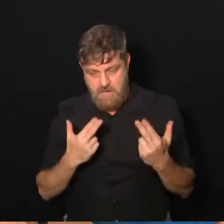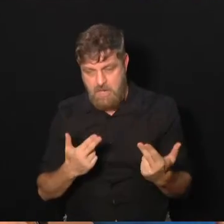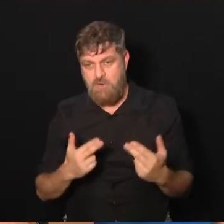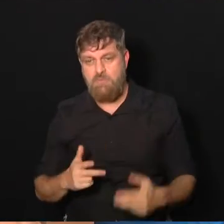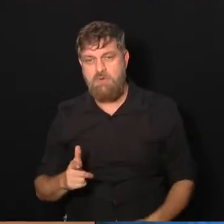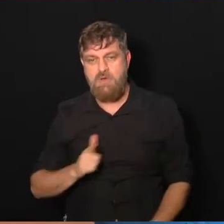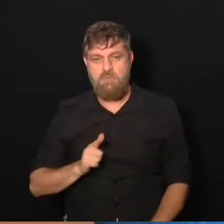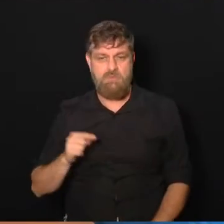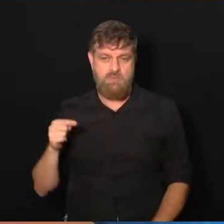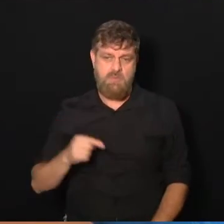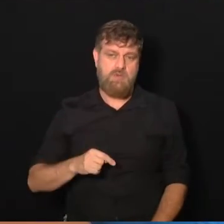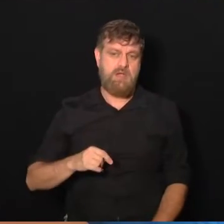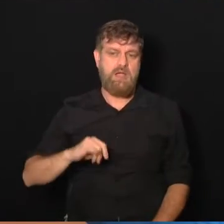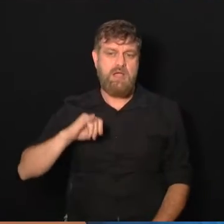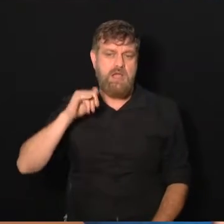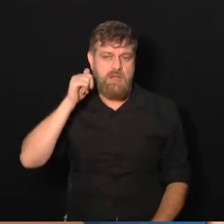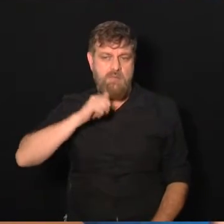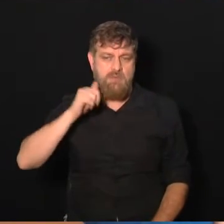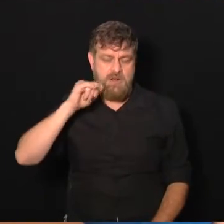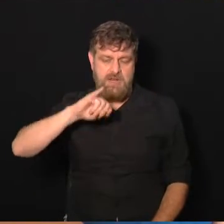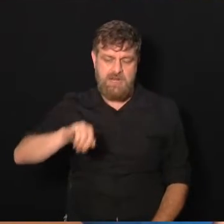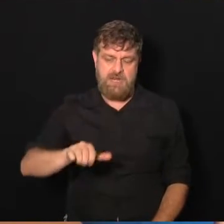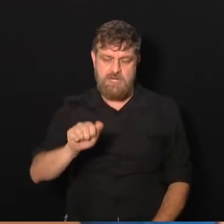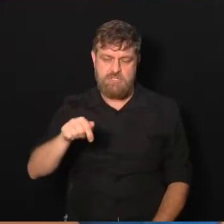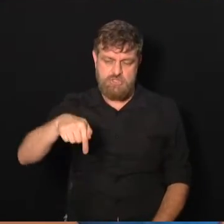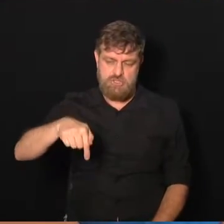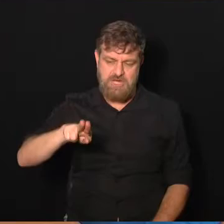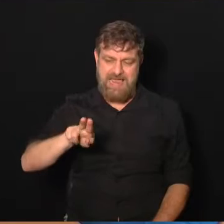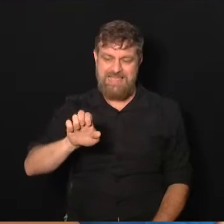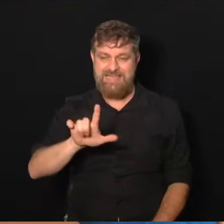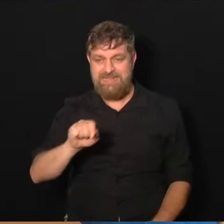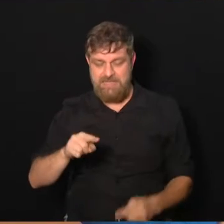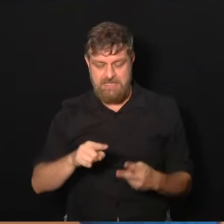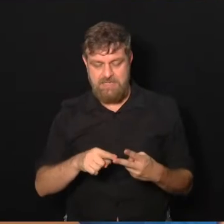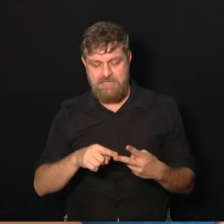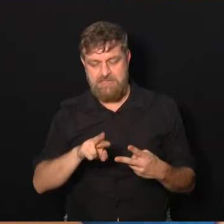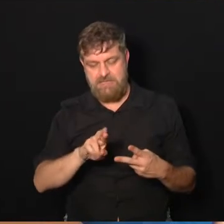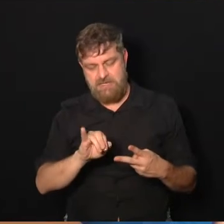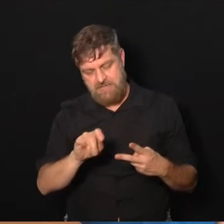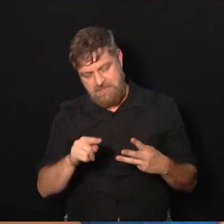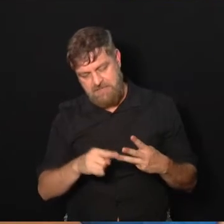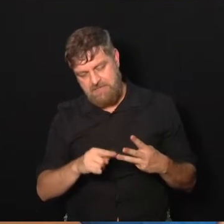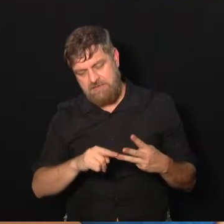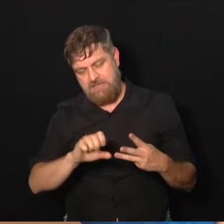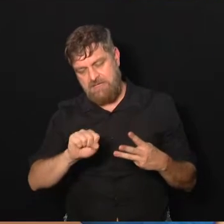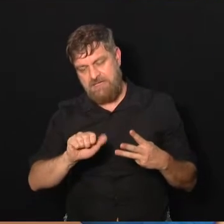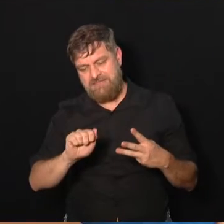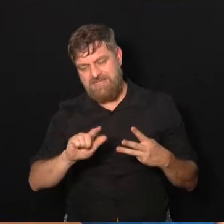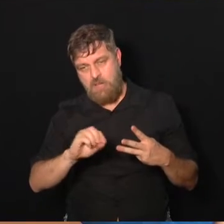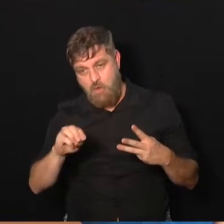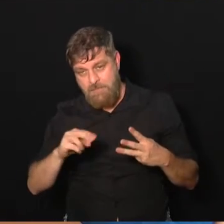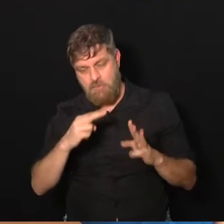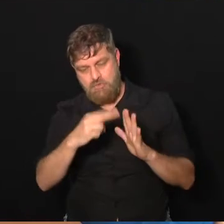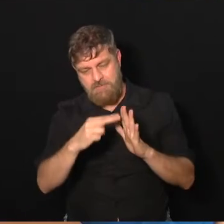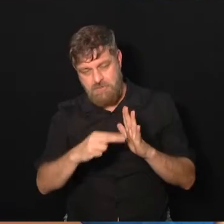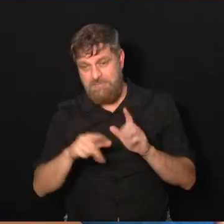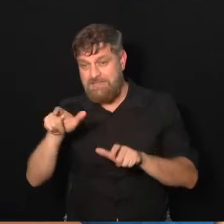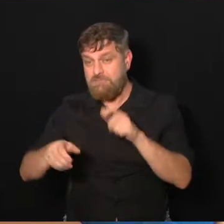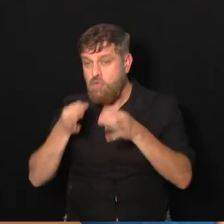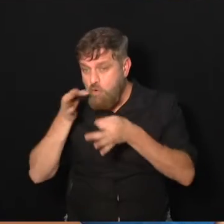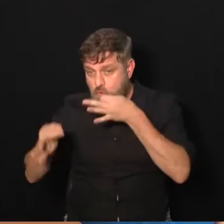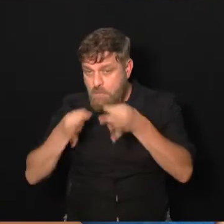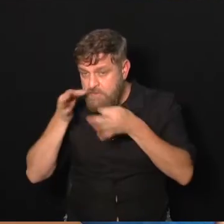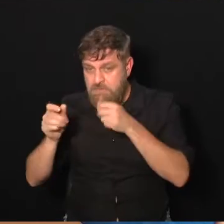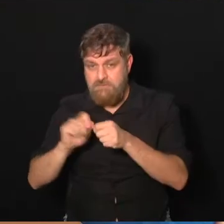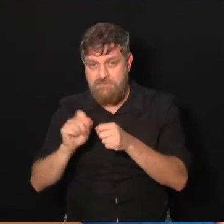Jaqueline, como disse a Rita, o seu Salomão também. Então, isso vem trazer um benefício muito